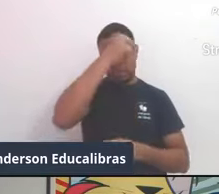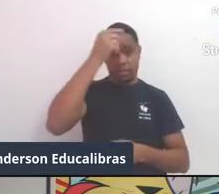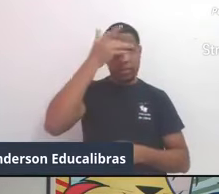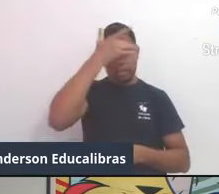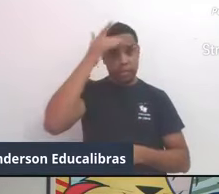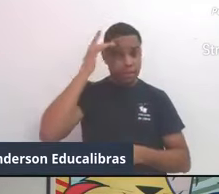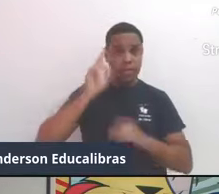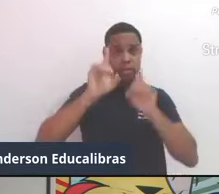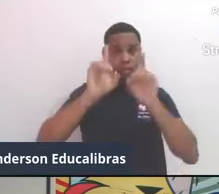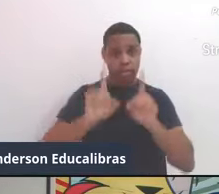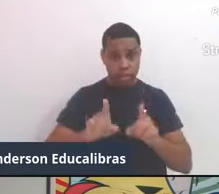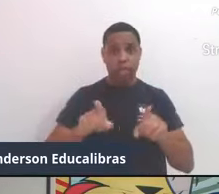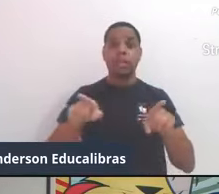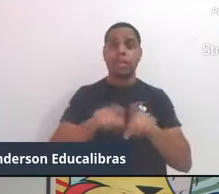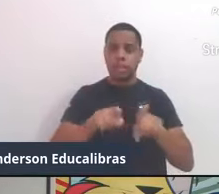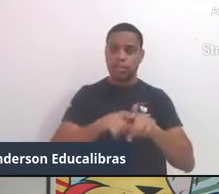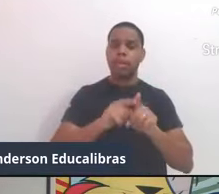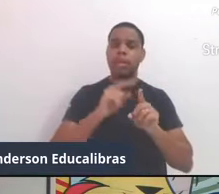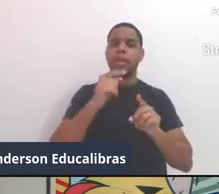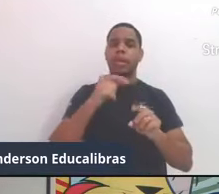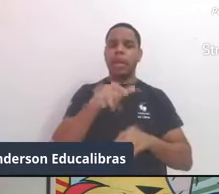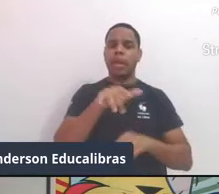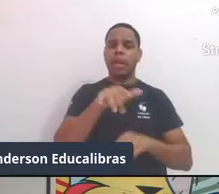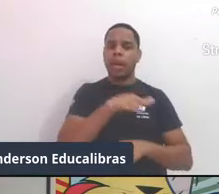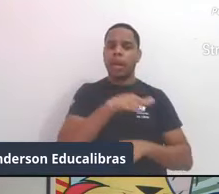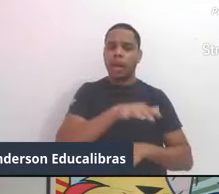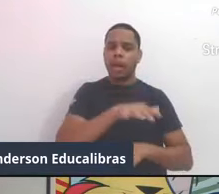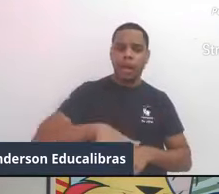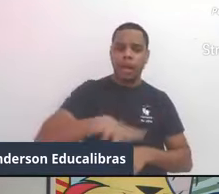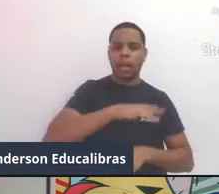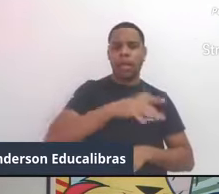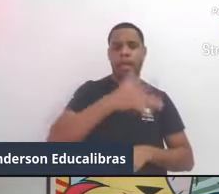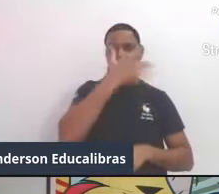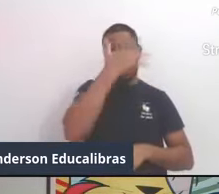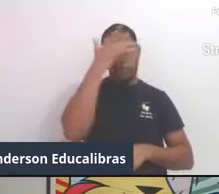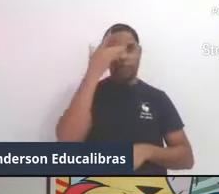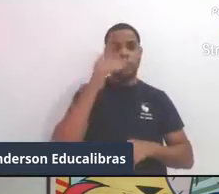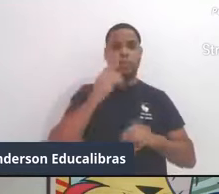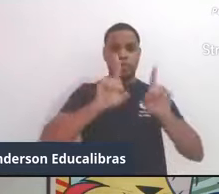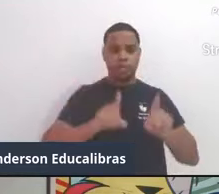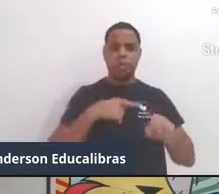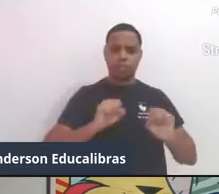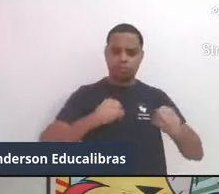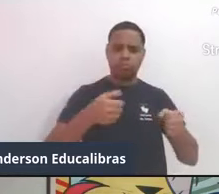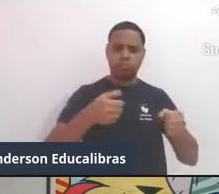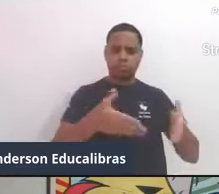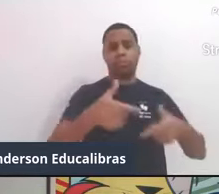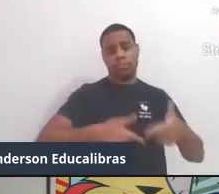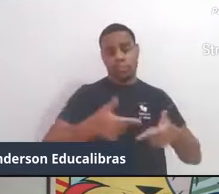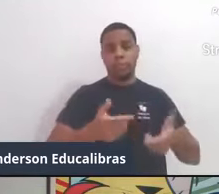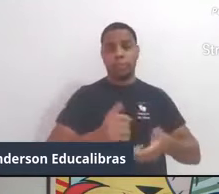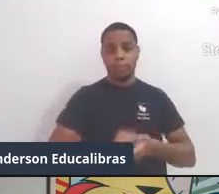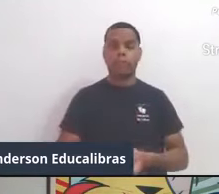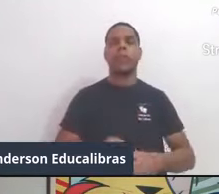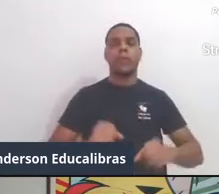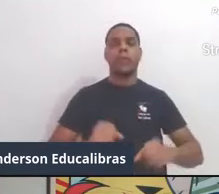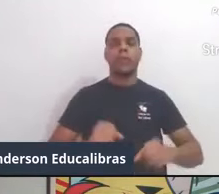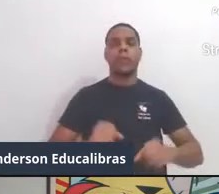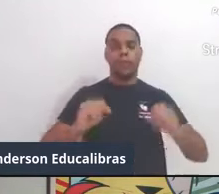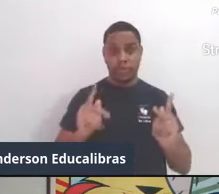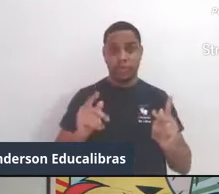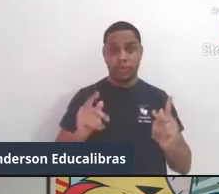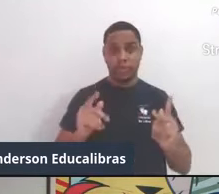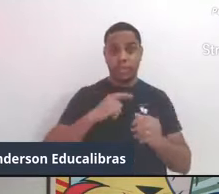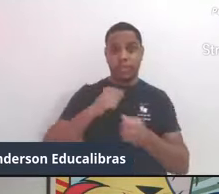como para a causa da pessoa com deficiência em geral. Então, bom, sem mais delongas, a gente já está aqui com algumas dezenas de